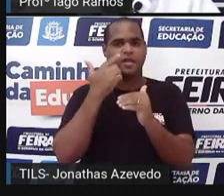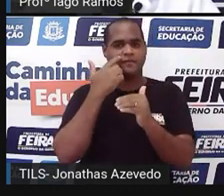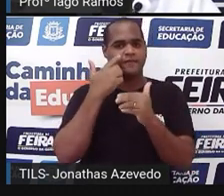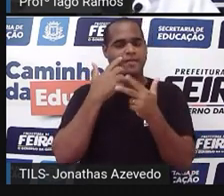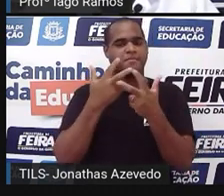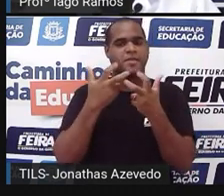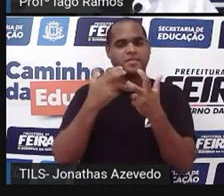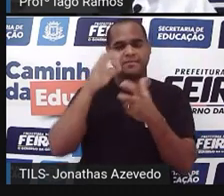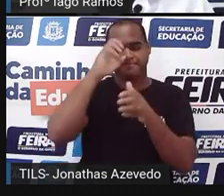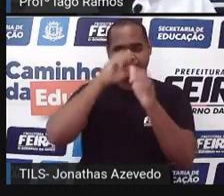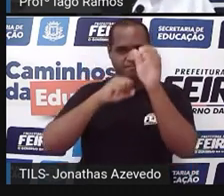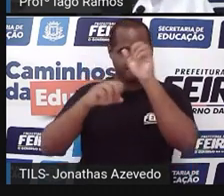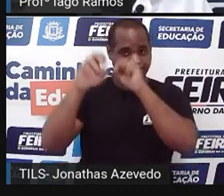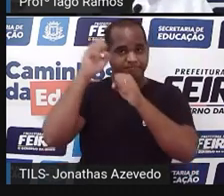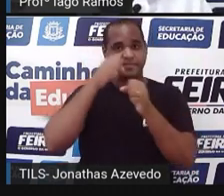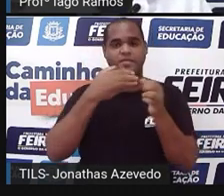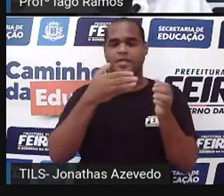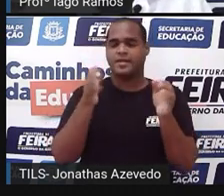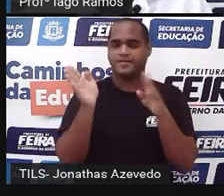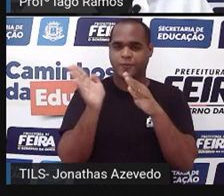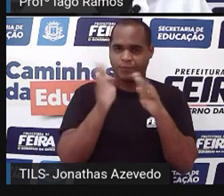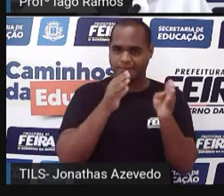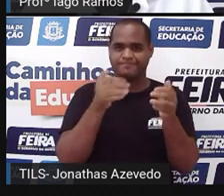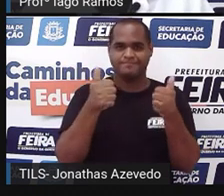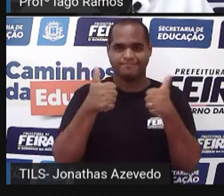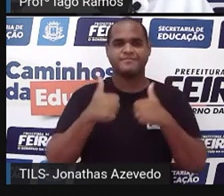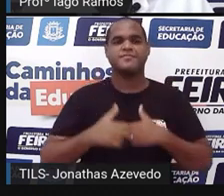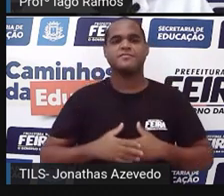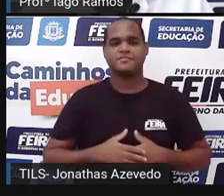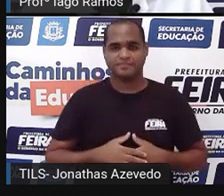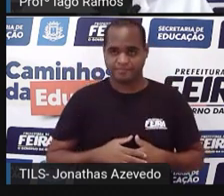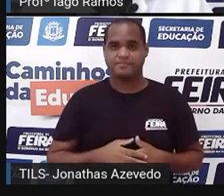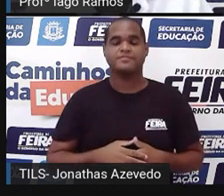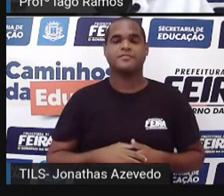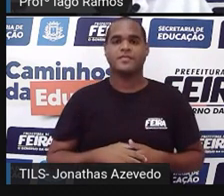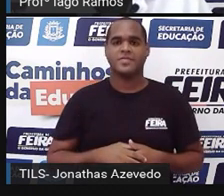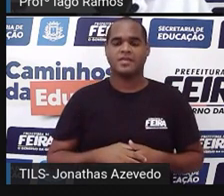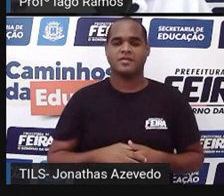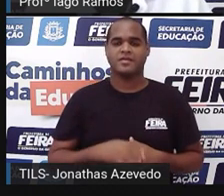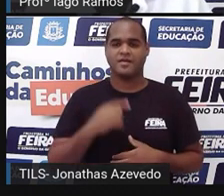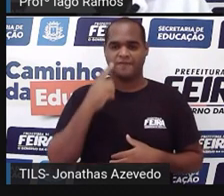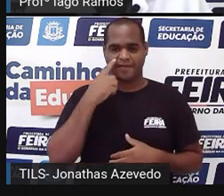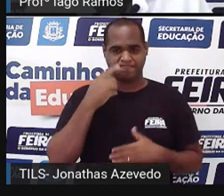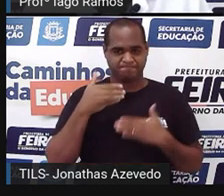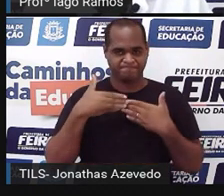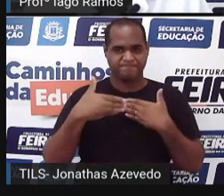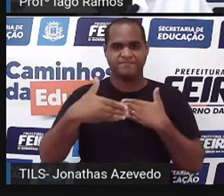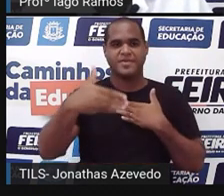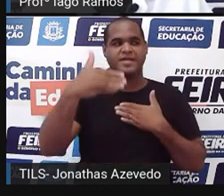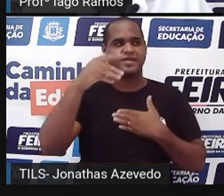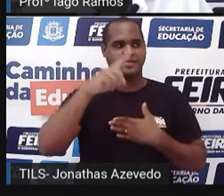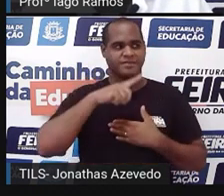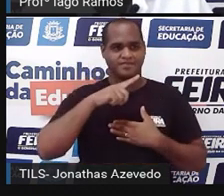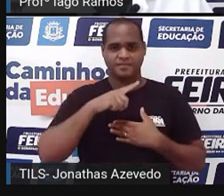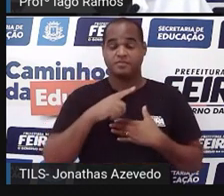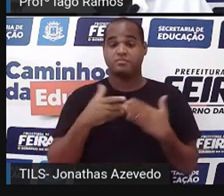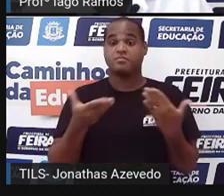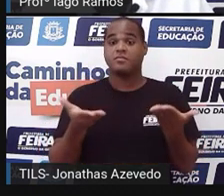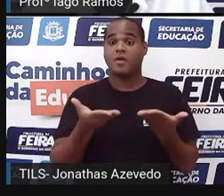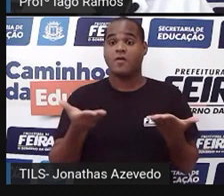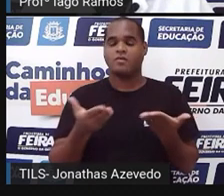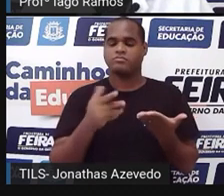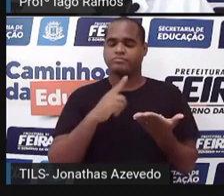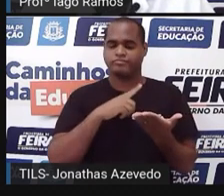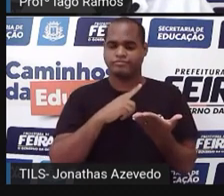vai vendo mais coisas aqui durante a nossa aula Beleza então vamos avançar né O que